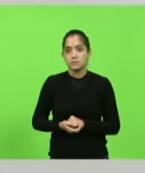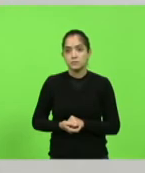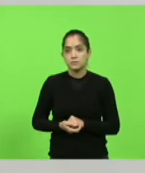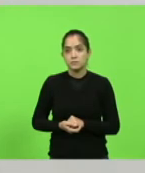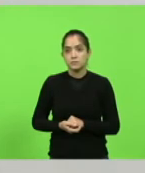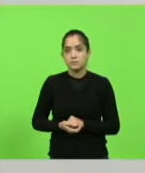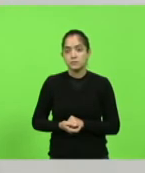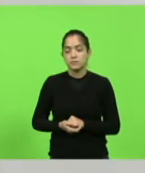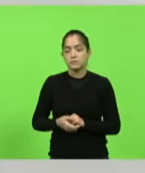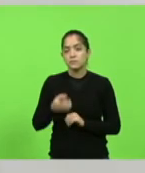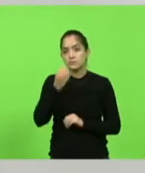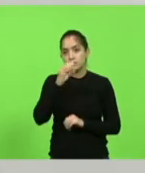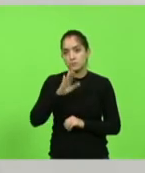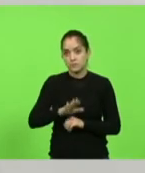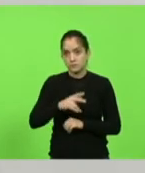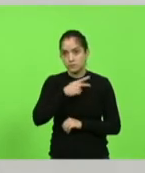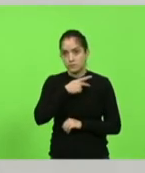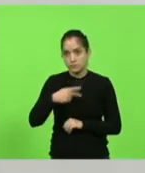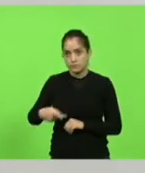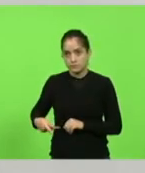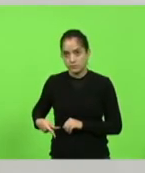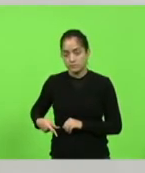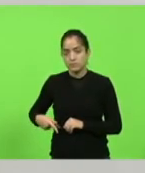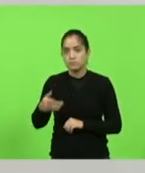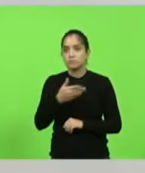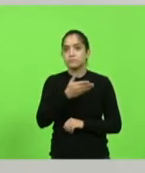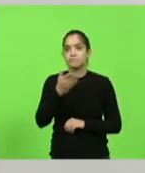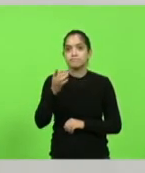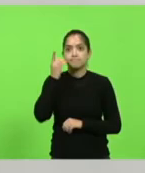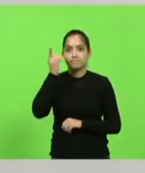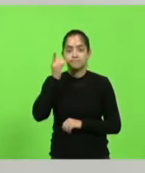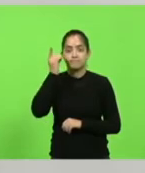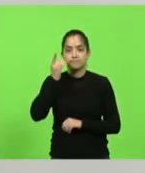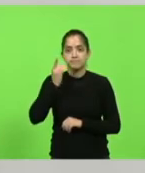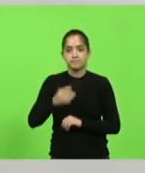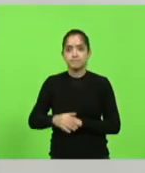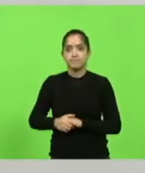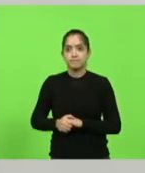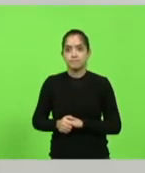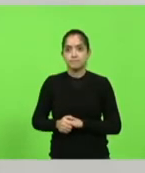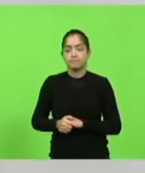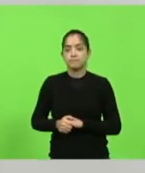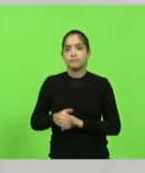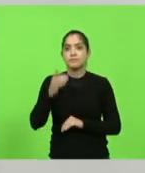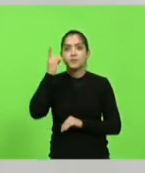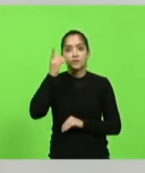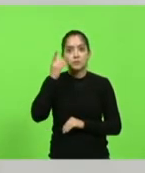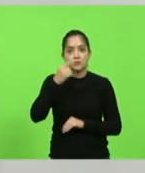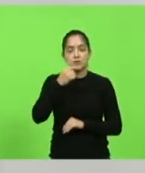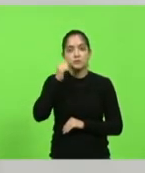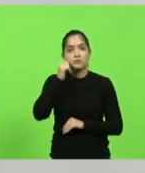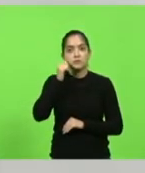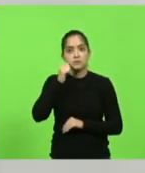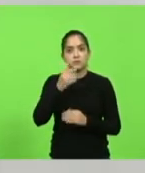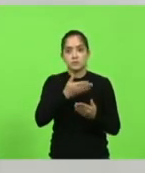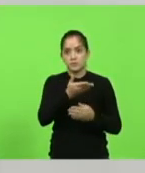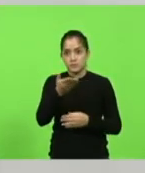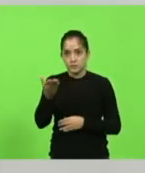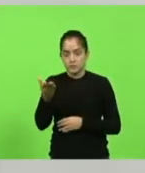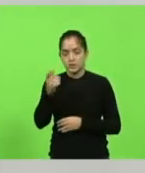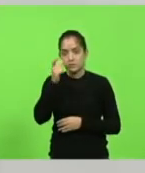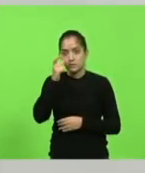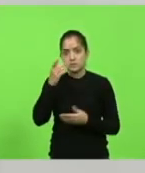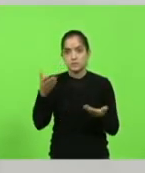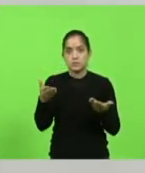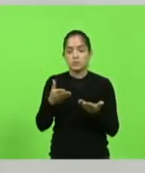Muito bem, boa tarde, senhor presidente, prezados colegas, deputados, deputadas, a você que nos